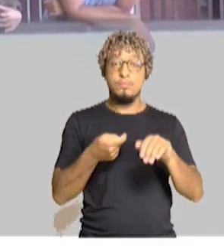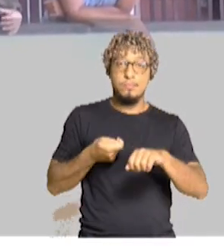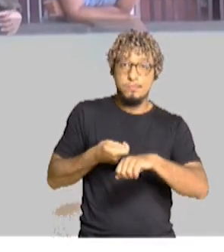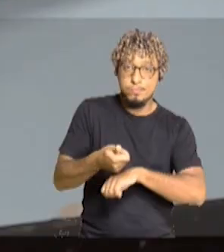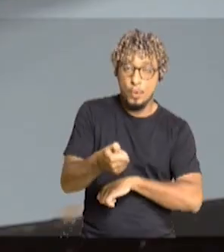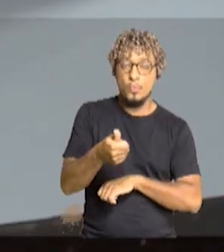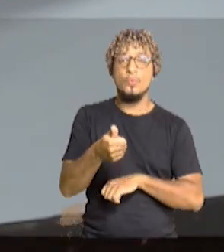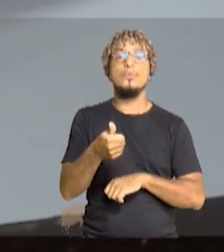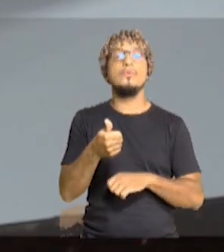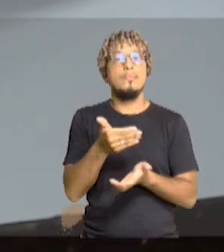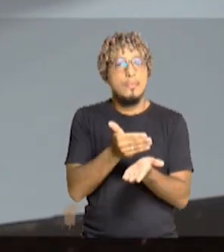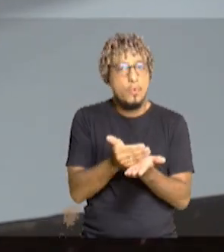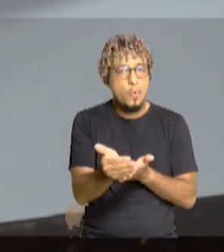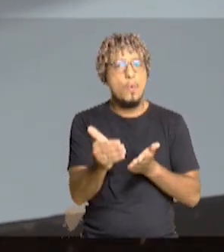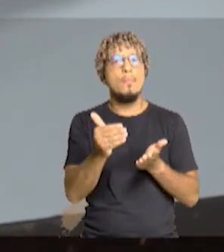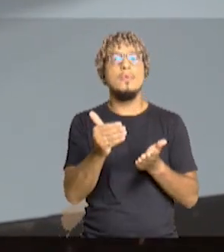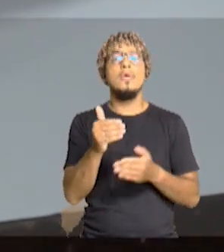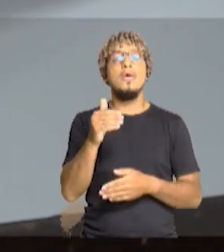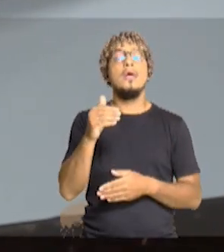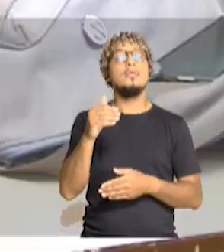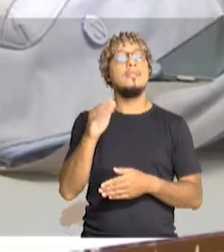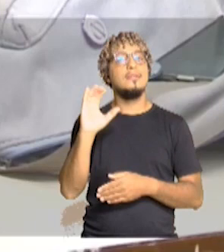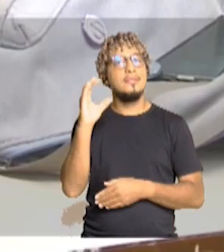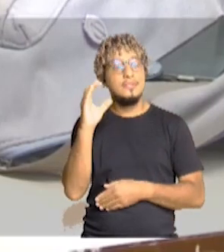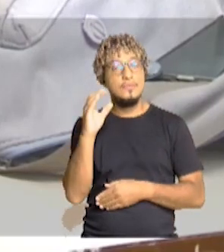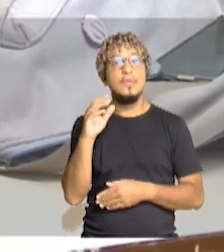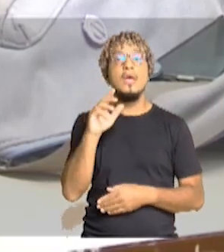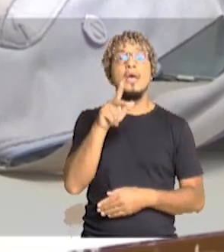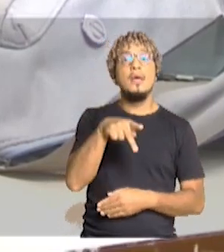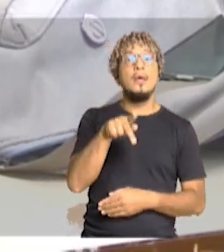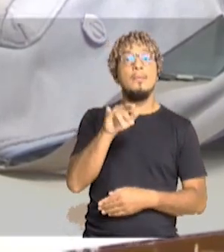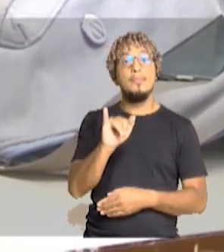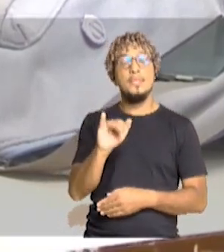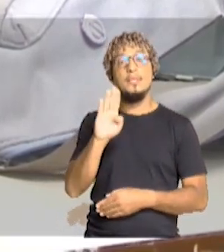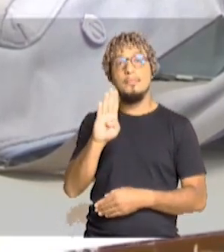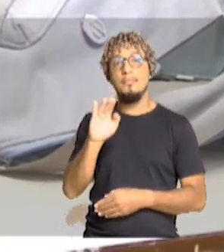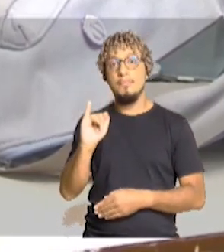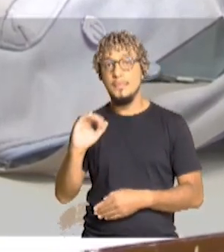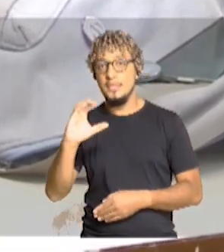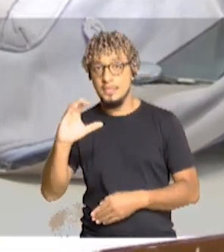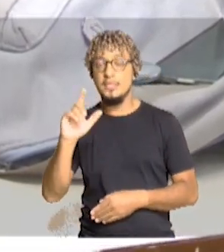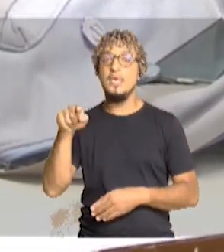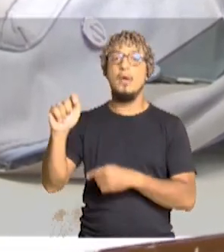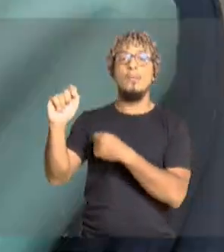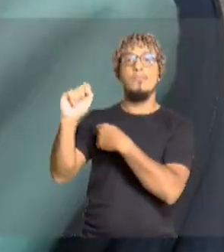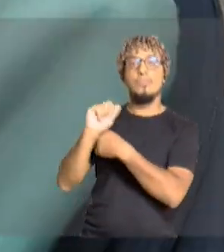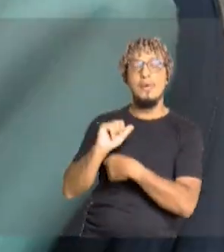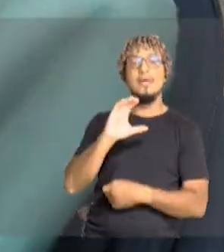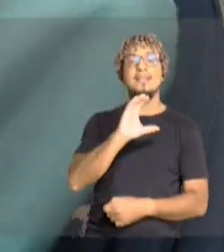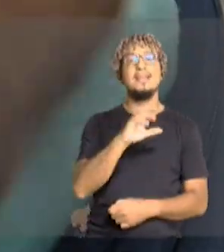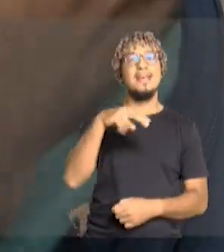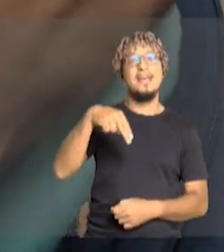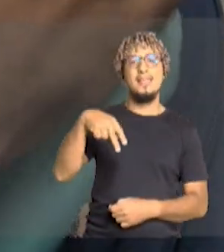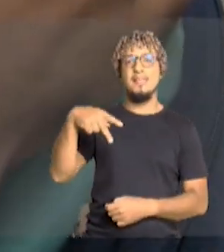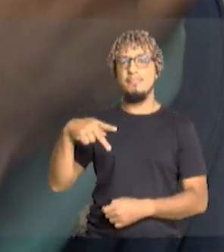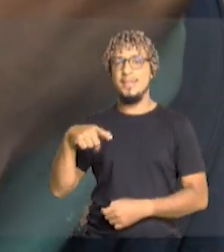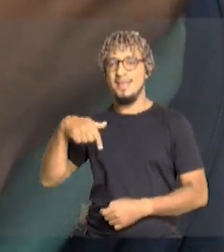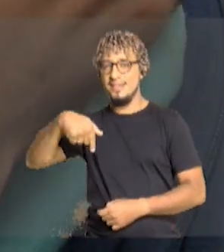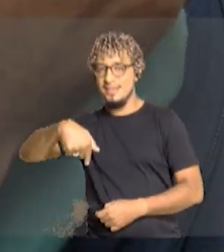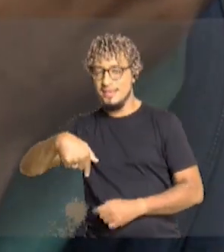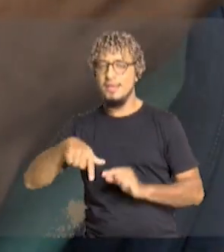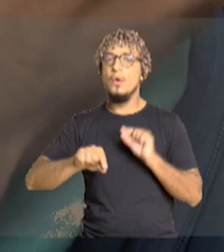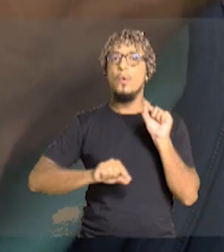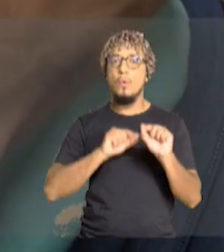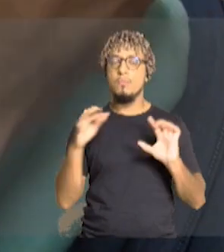bolsas de iniciação científica pibic é um programa financiado pelo CNPQ e busca estimular a